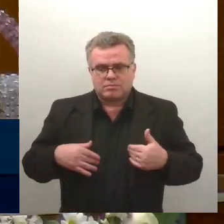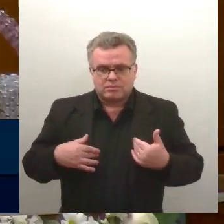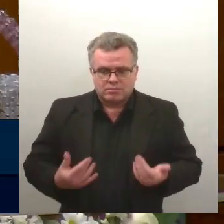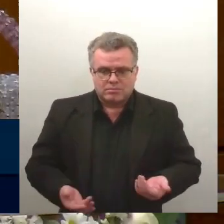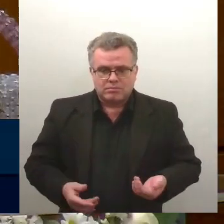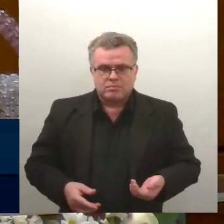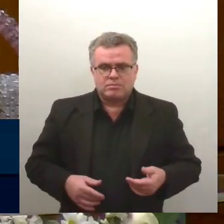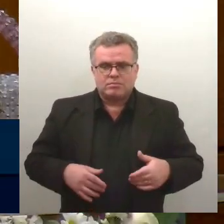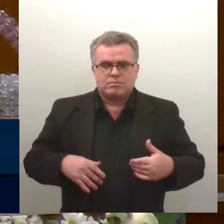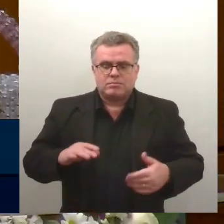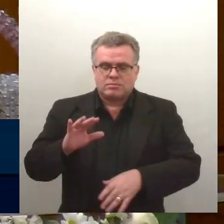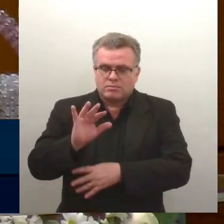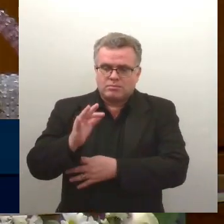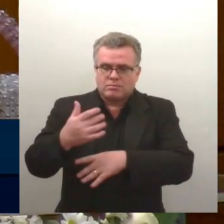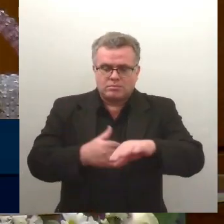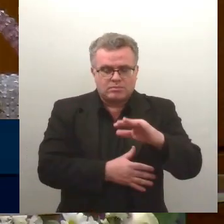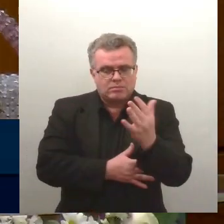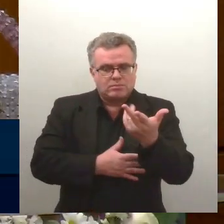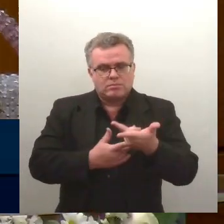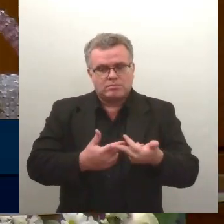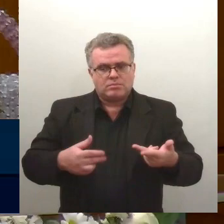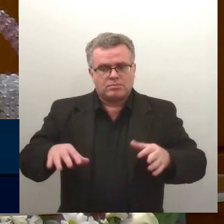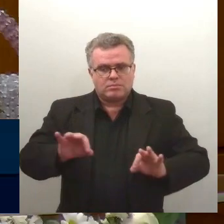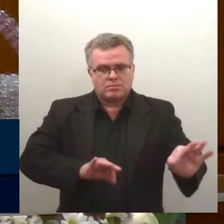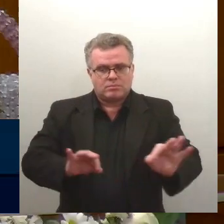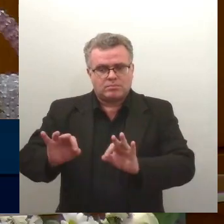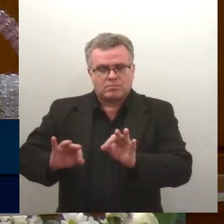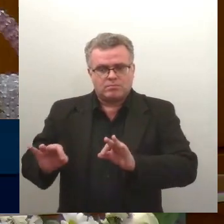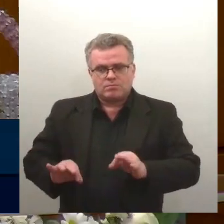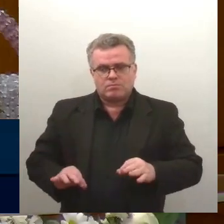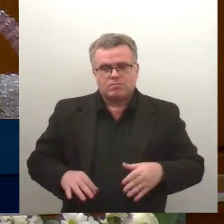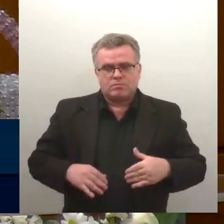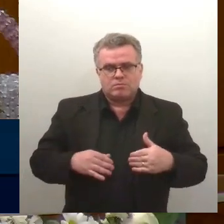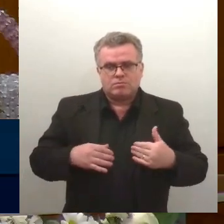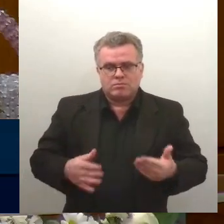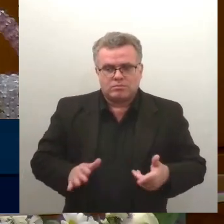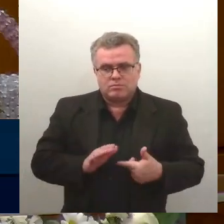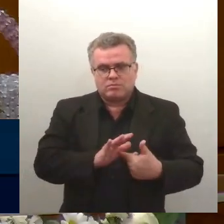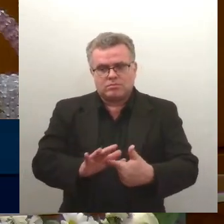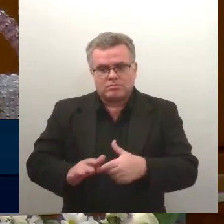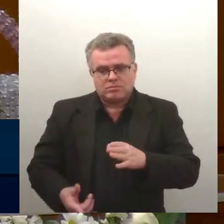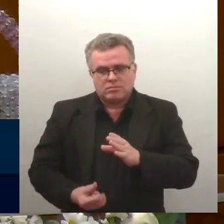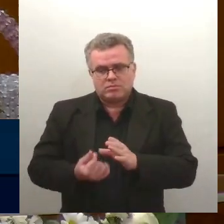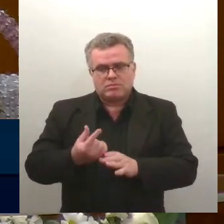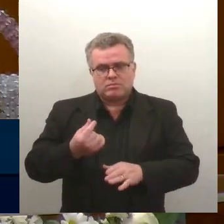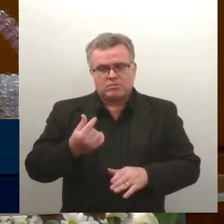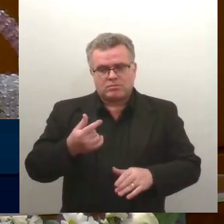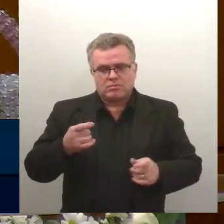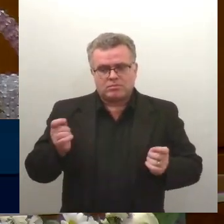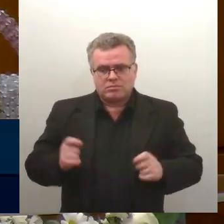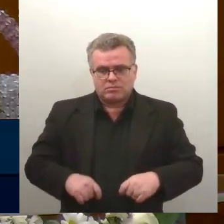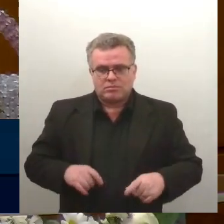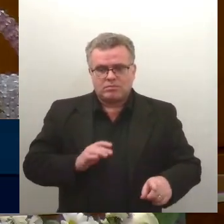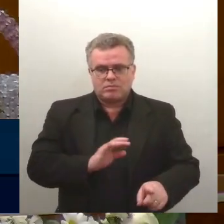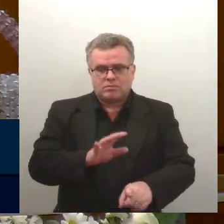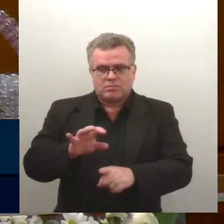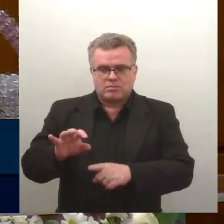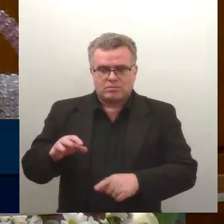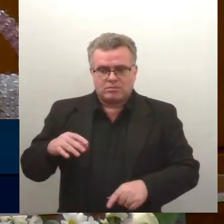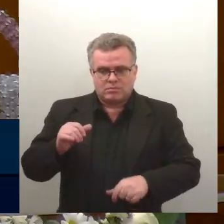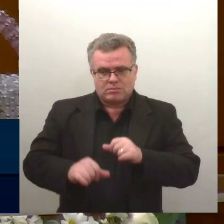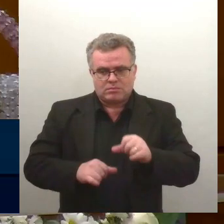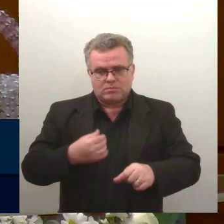estão ameaçadas pela lógica capitalista, que influencia nas mudanças climáticas e acabam